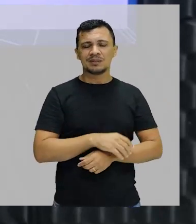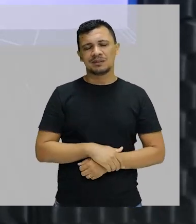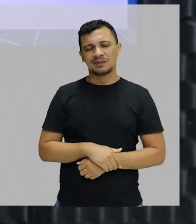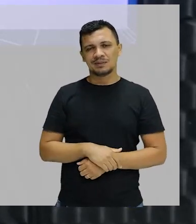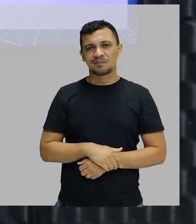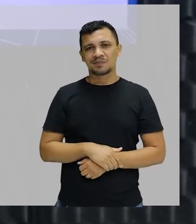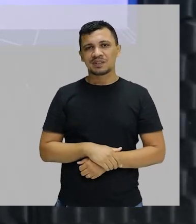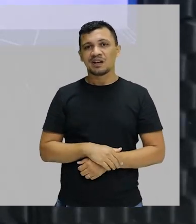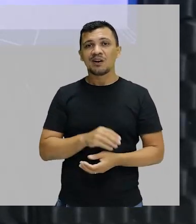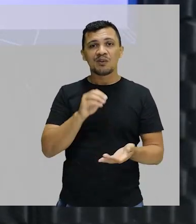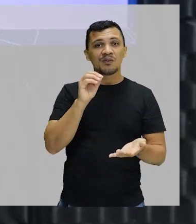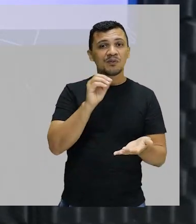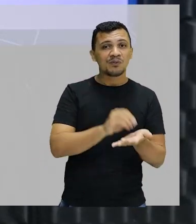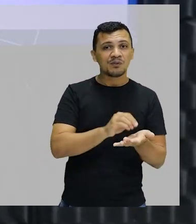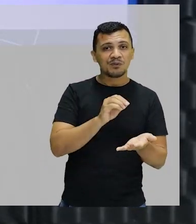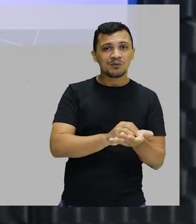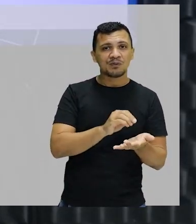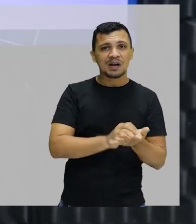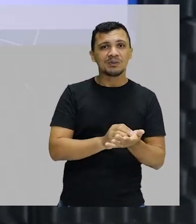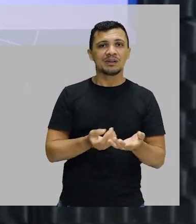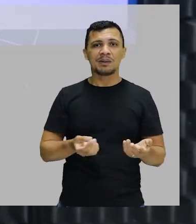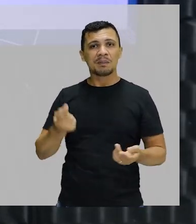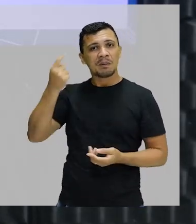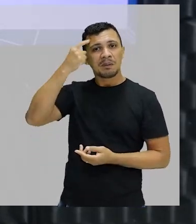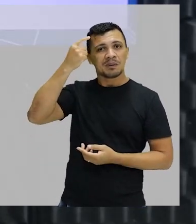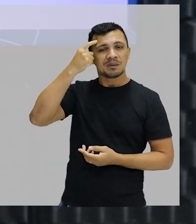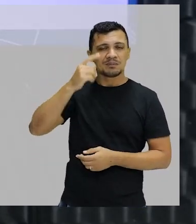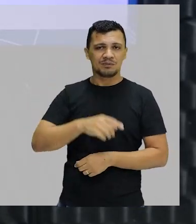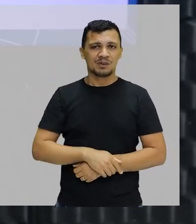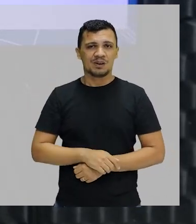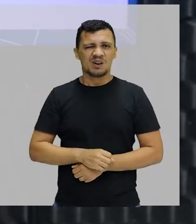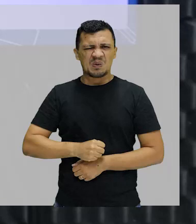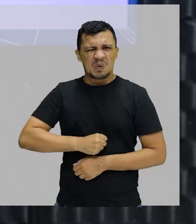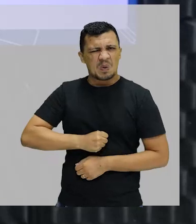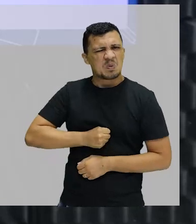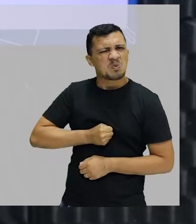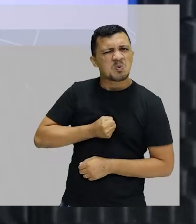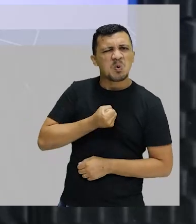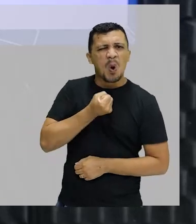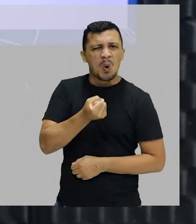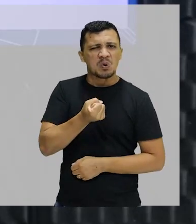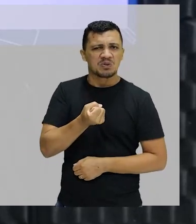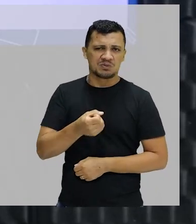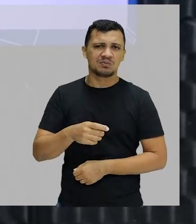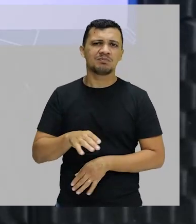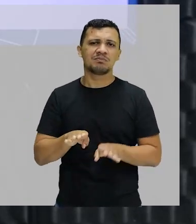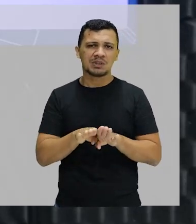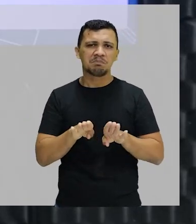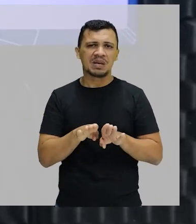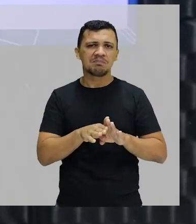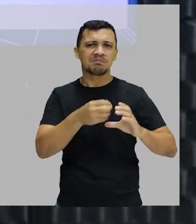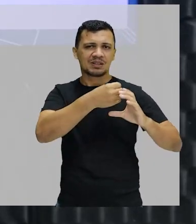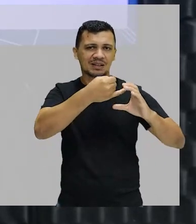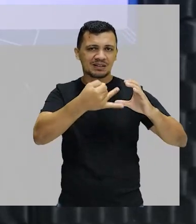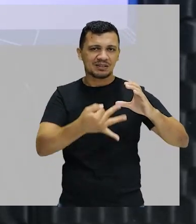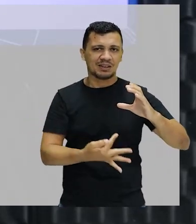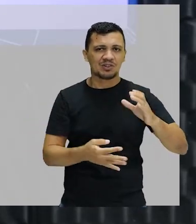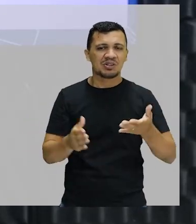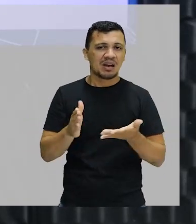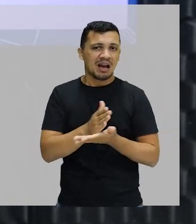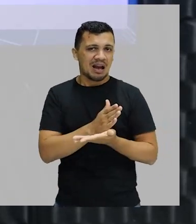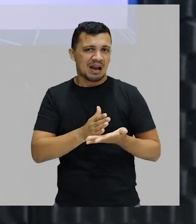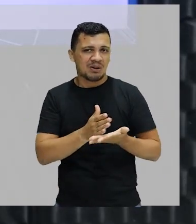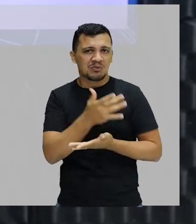segue a falta de senso moral também, segundo ele, o ódio em demasia, o excesso de ódio no comportamento, a vaidade